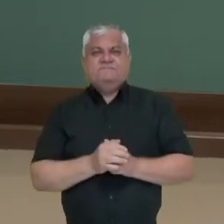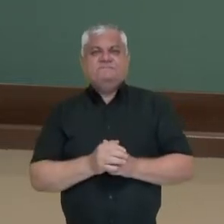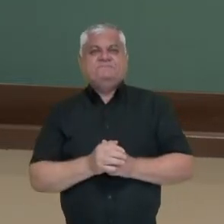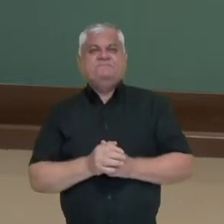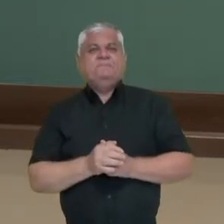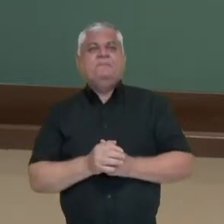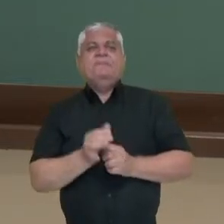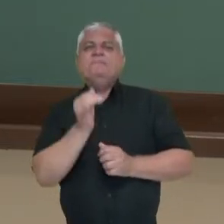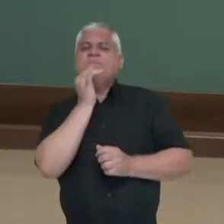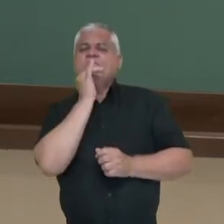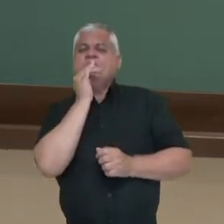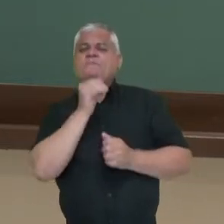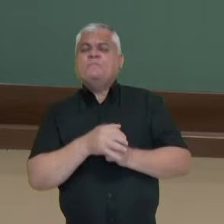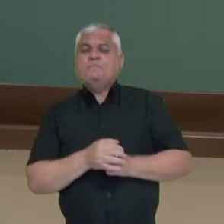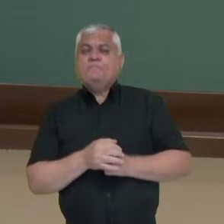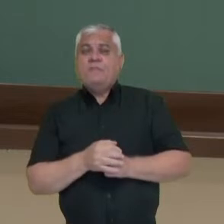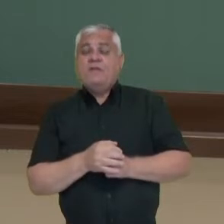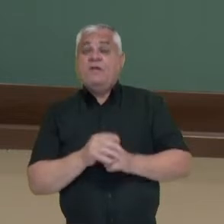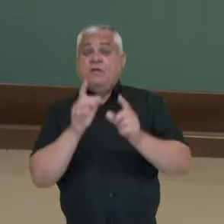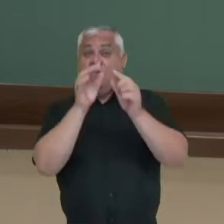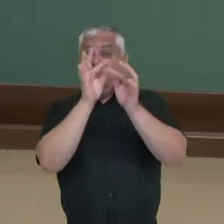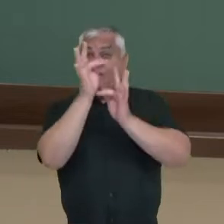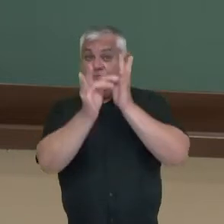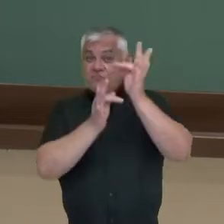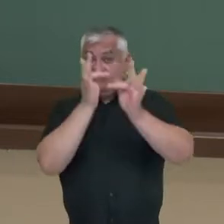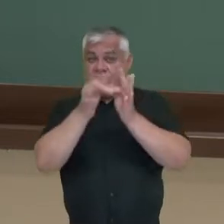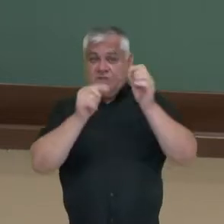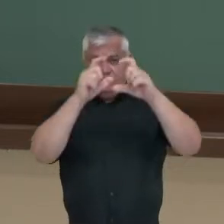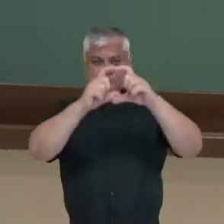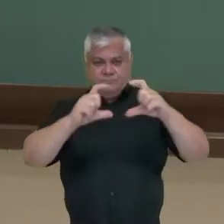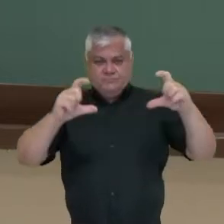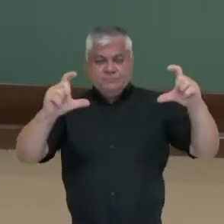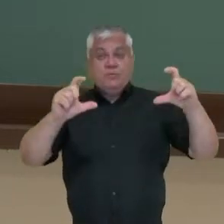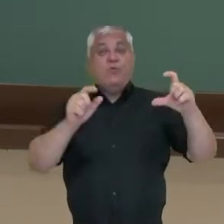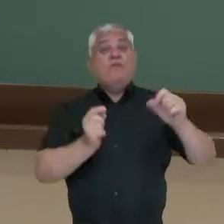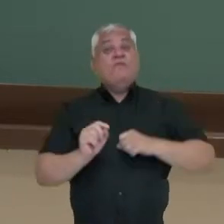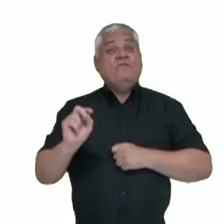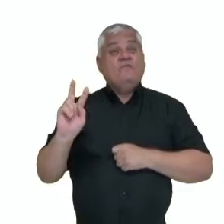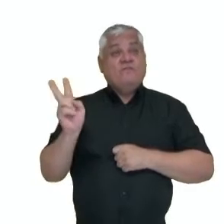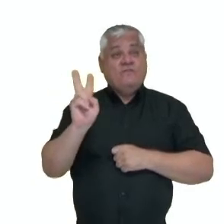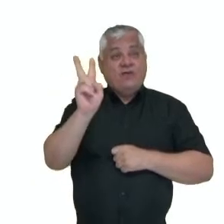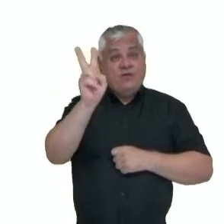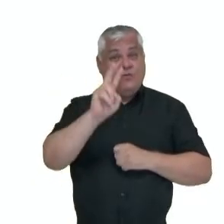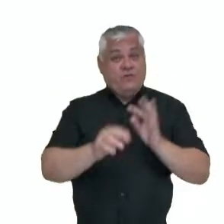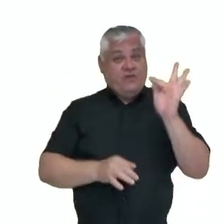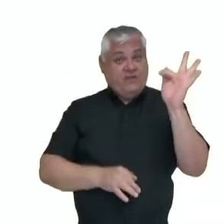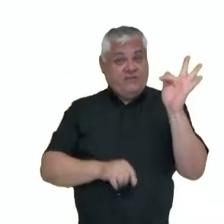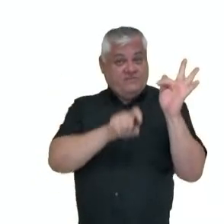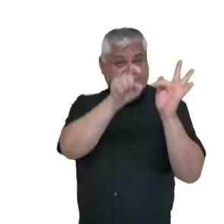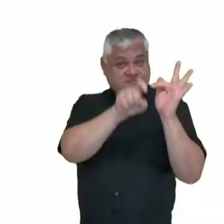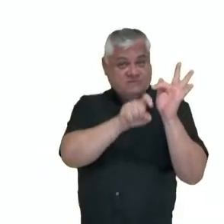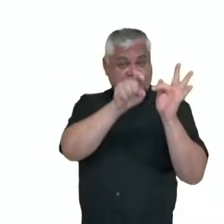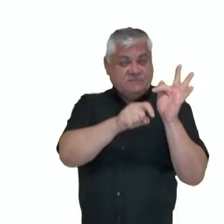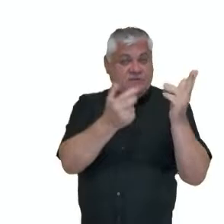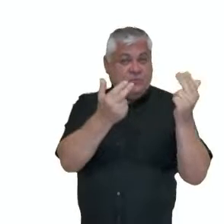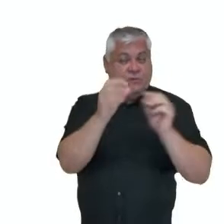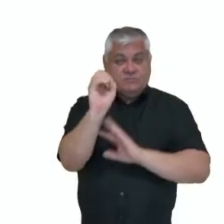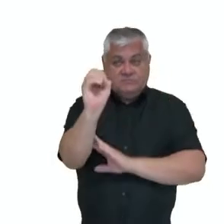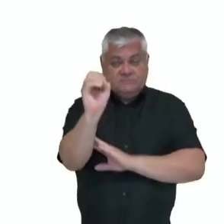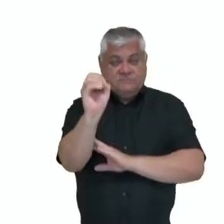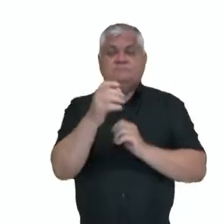equação. No caso de uma função, significa que é o valor de f de x for igual a